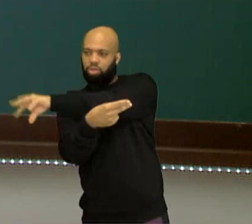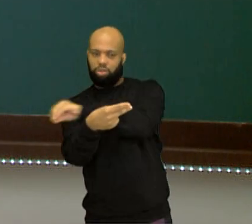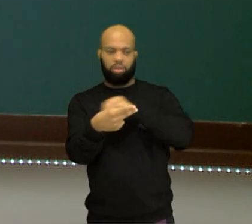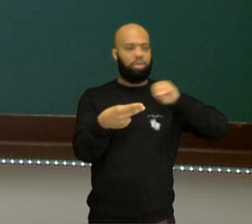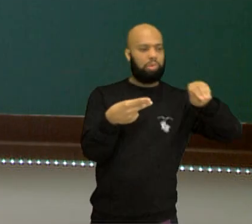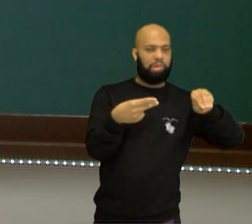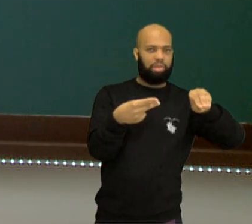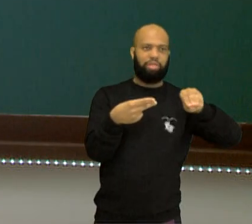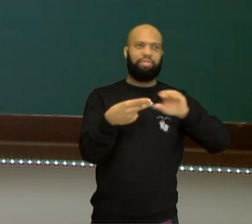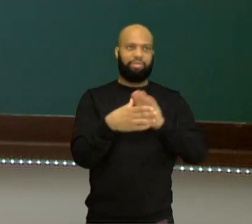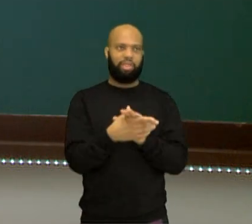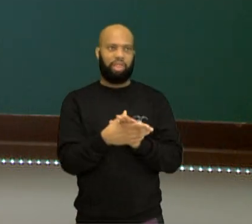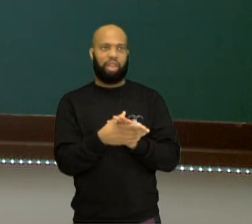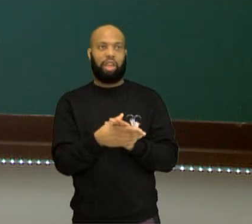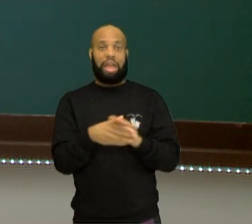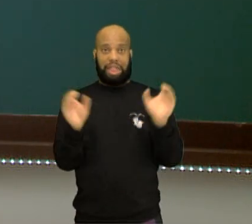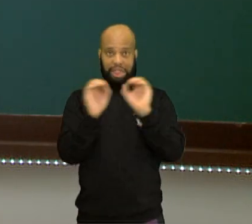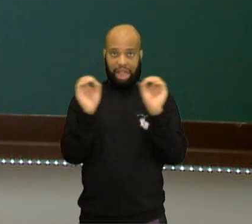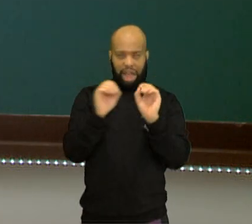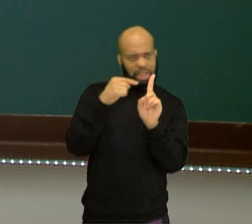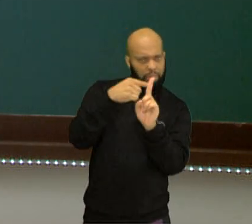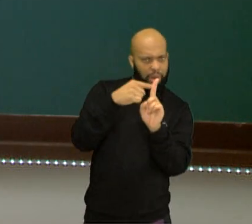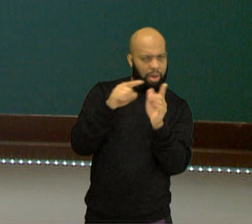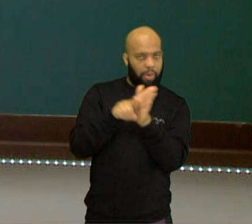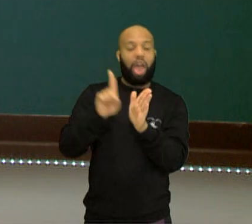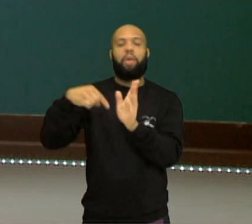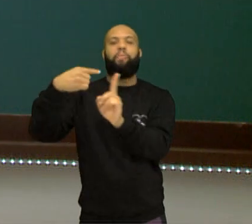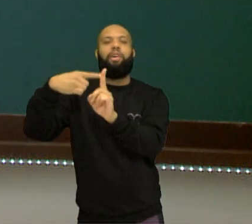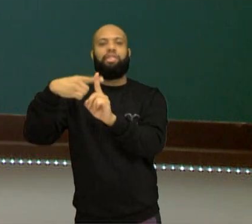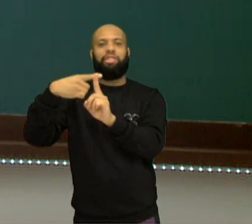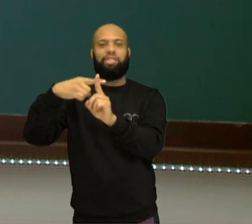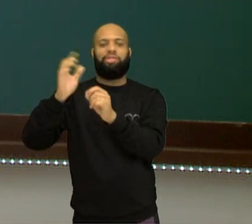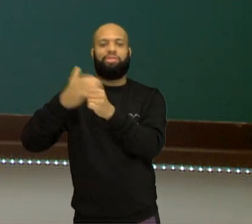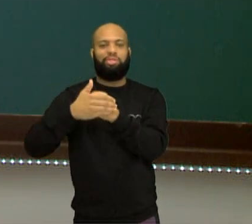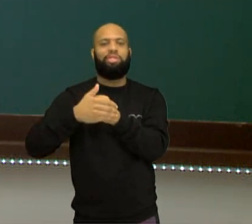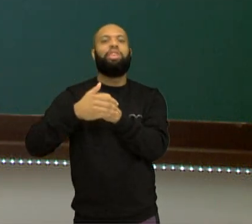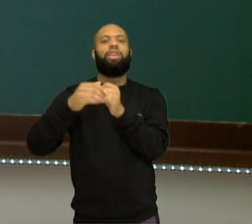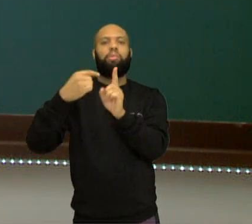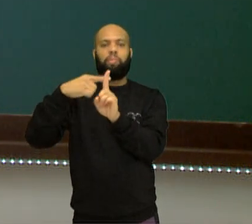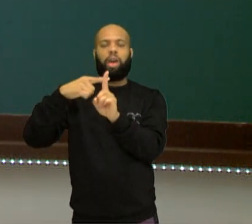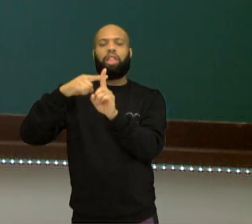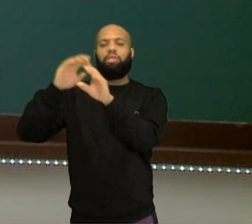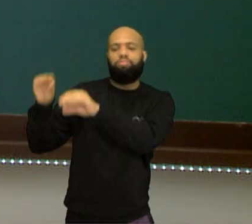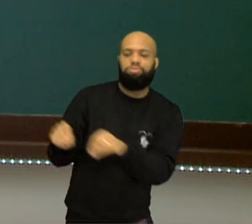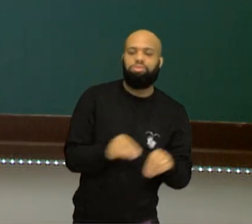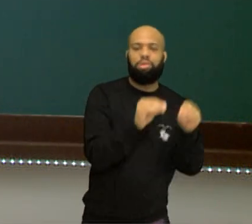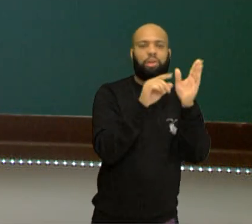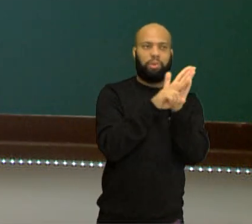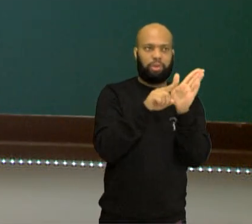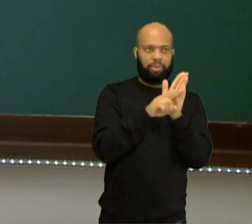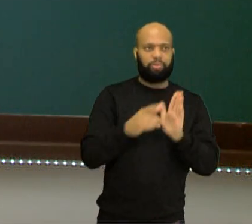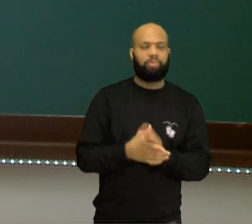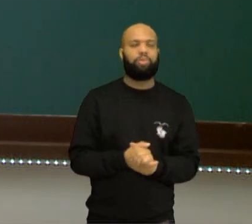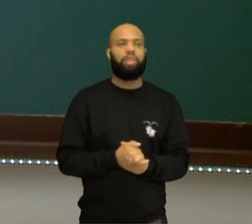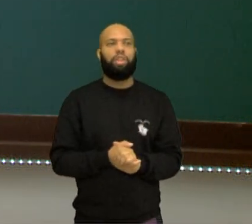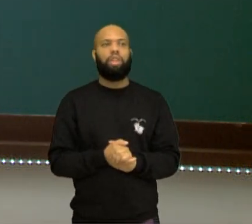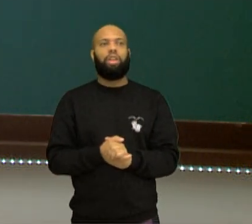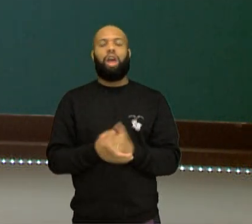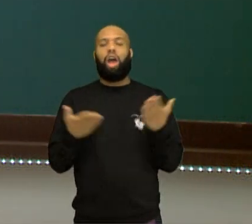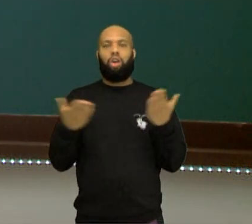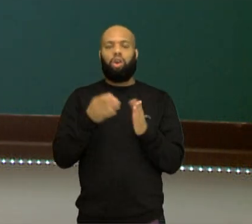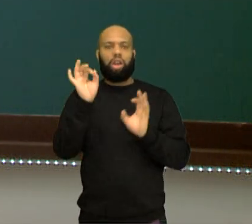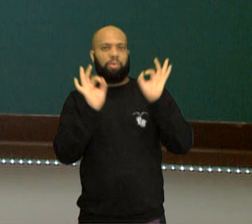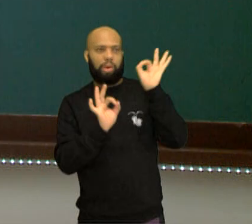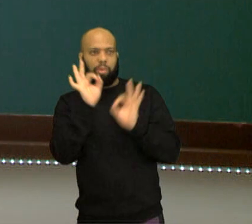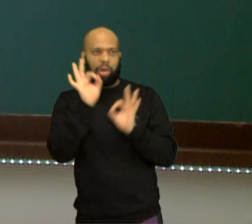Então, ele tem um sinal positivo. Ele passando para o outro lado, fica negativo, né? Fica negativo. Aí, fazendo